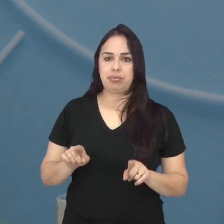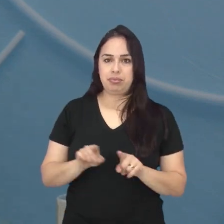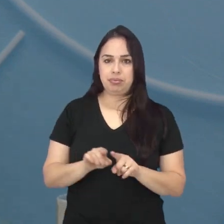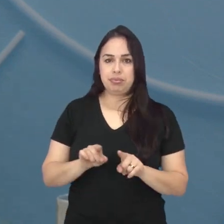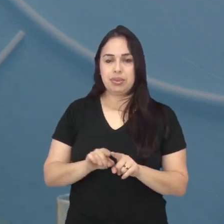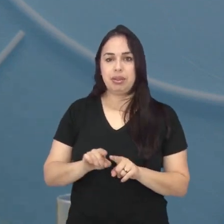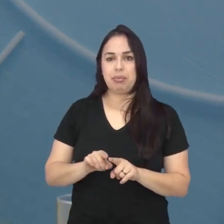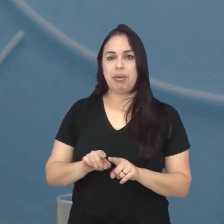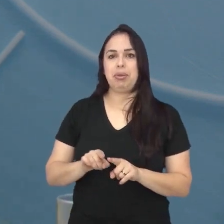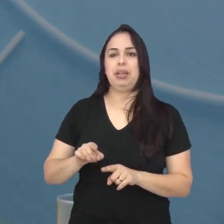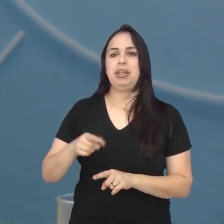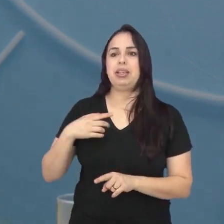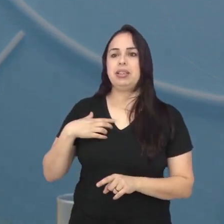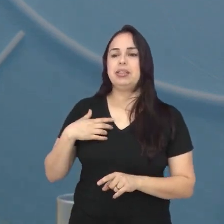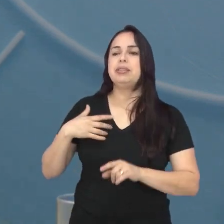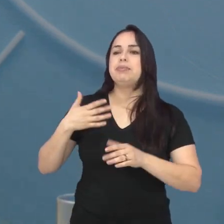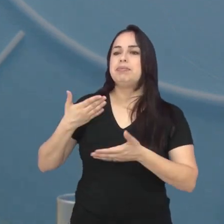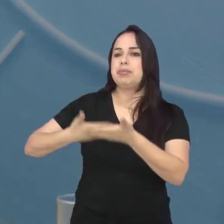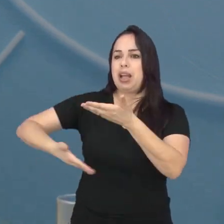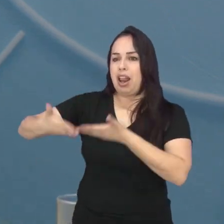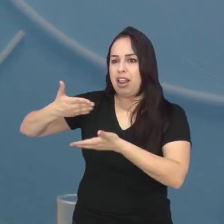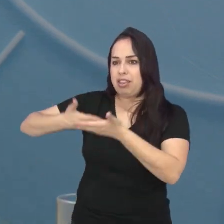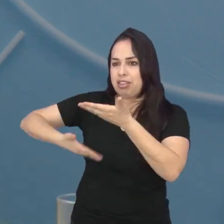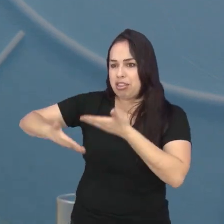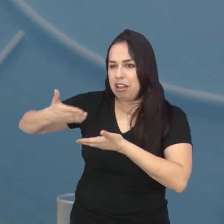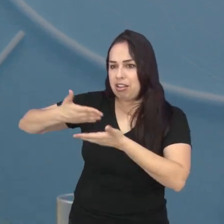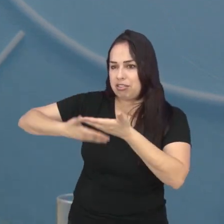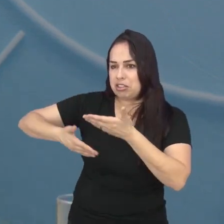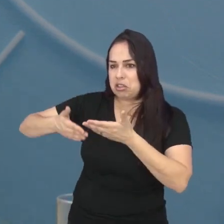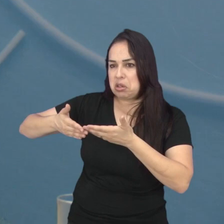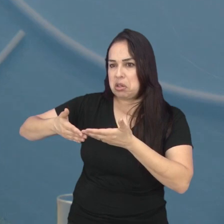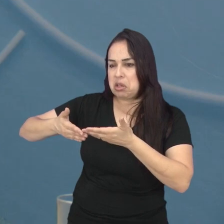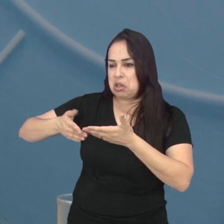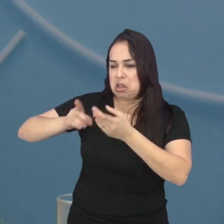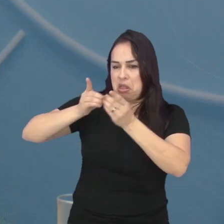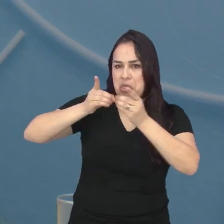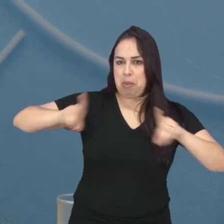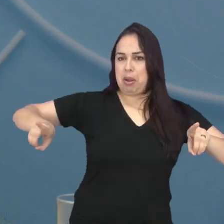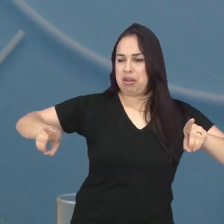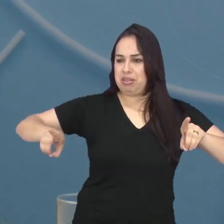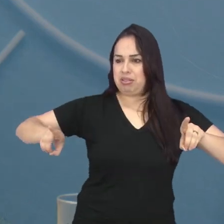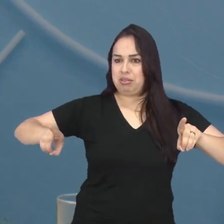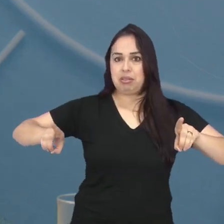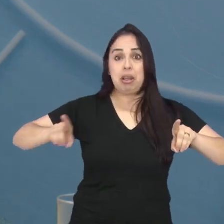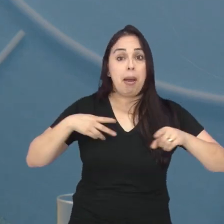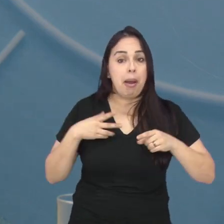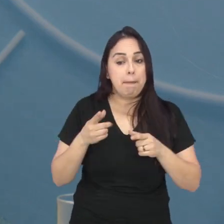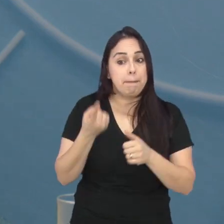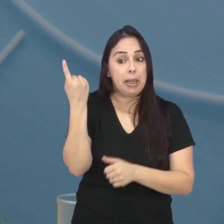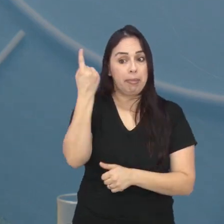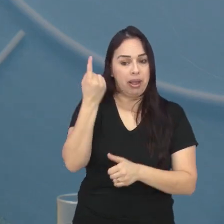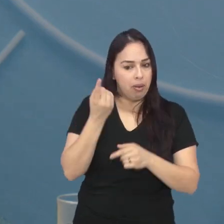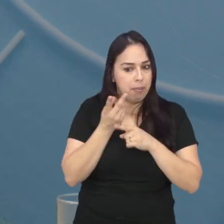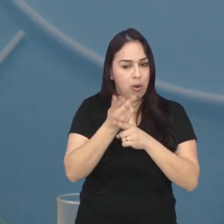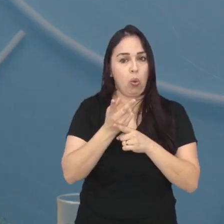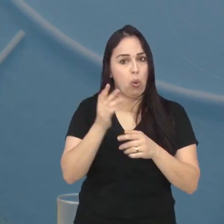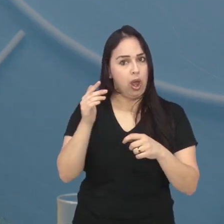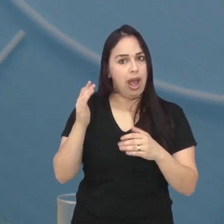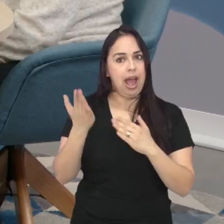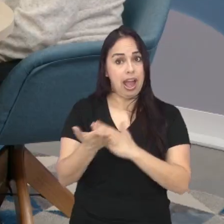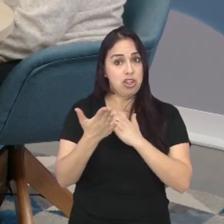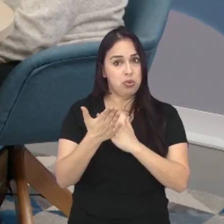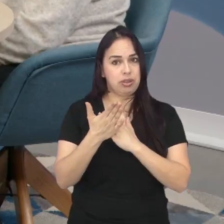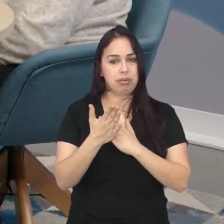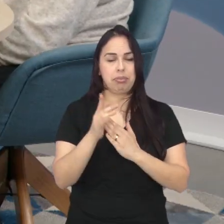coisa importante também é que quando a pessoa sai de uma relação assim, que ela busque ajuda, porque senão ela vai entrar numa outra relação assim. Eu